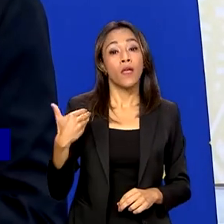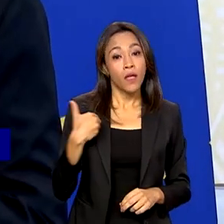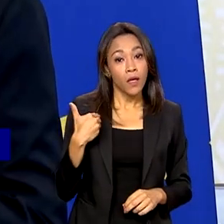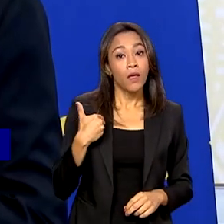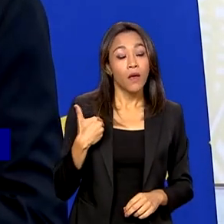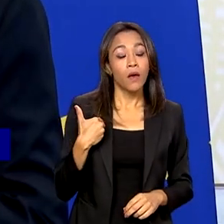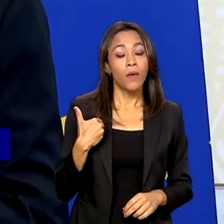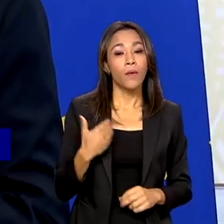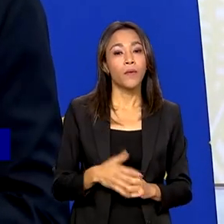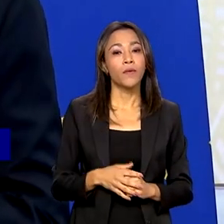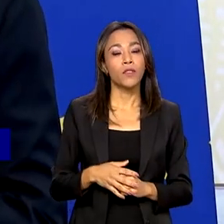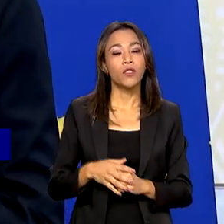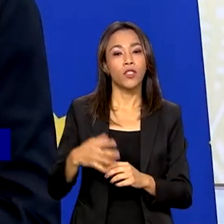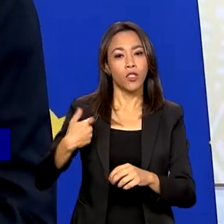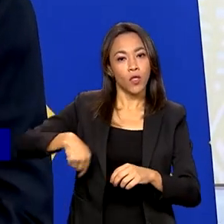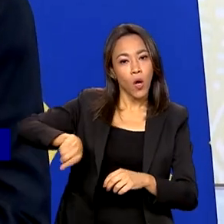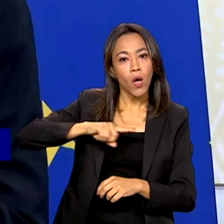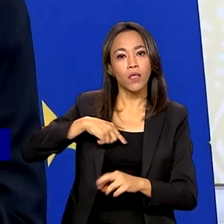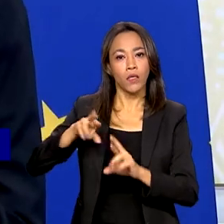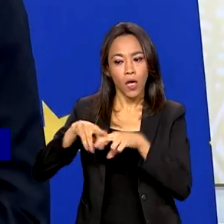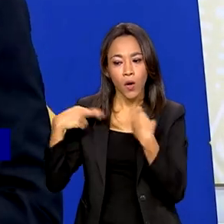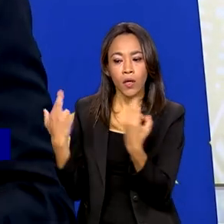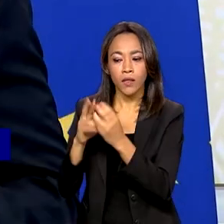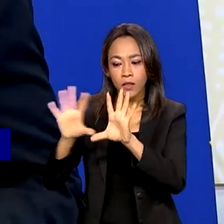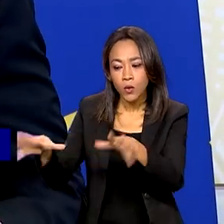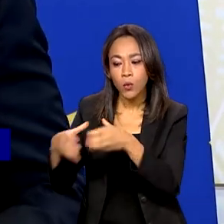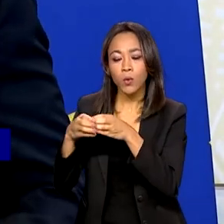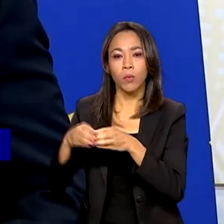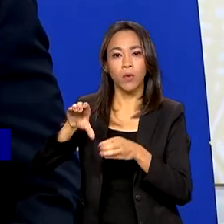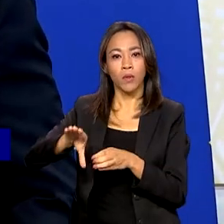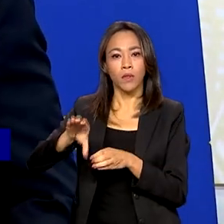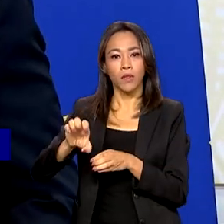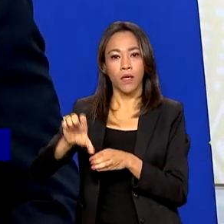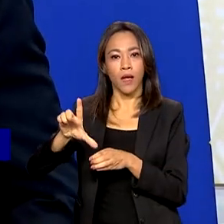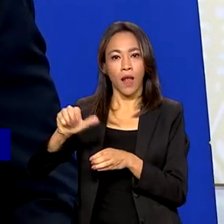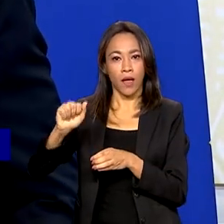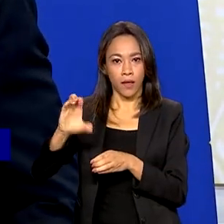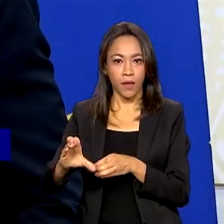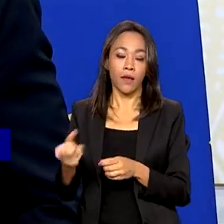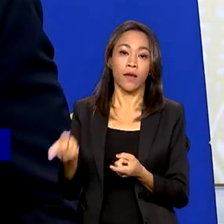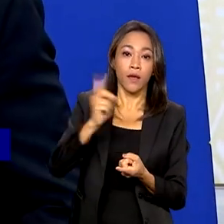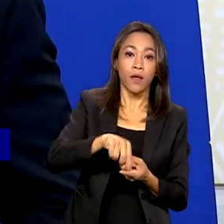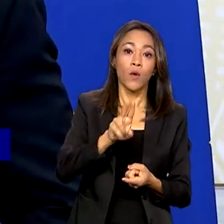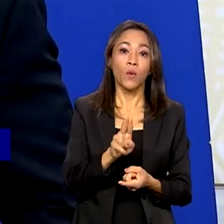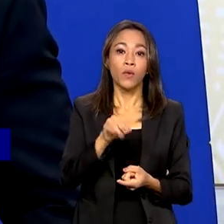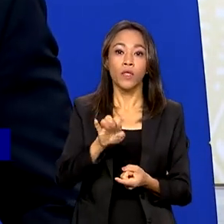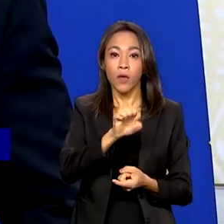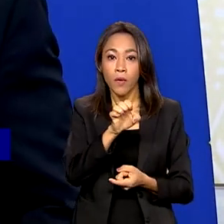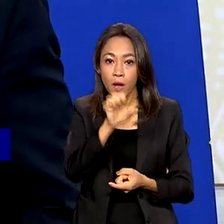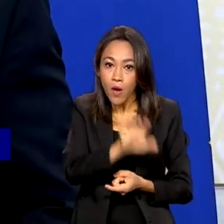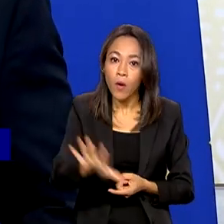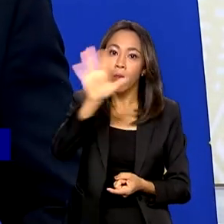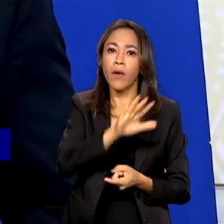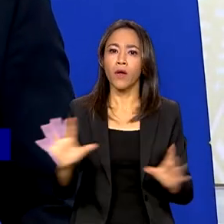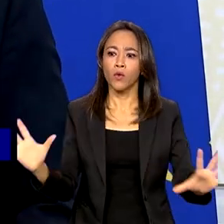de fazermos a reunião entre CELAC e União Europeia, com a participação de 60 países,